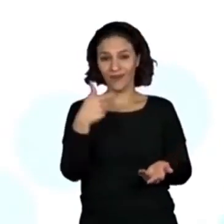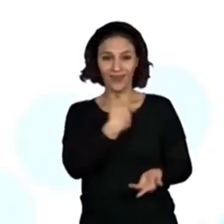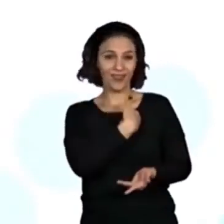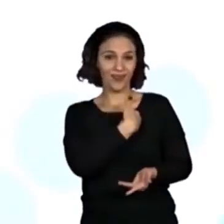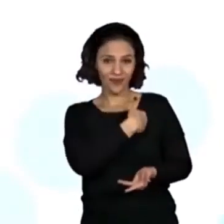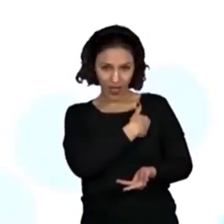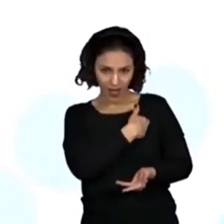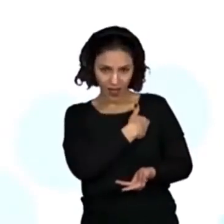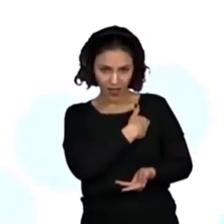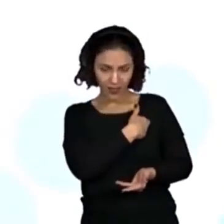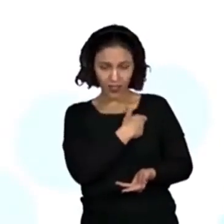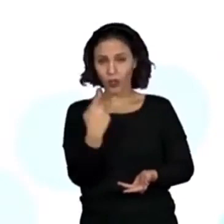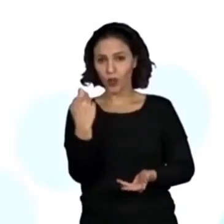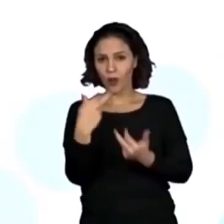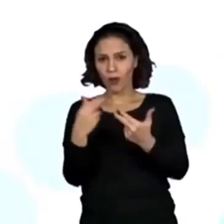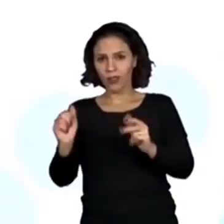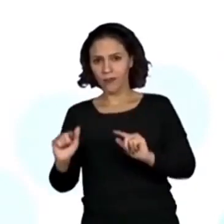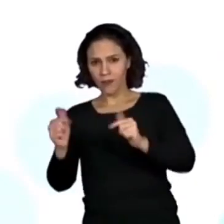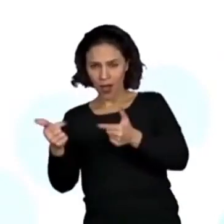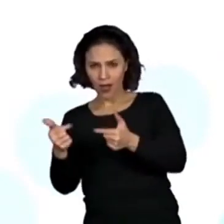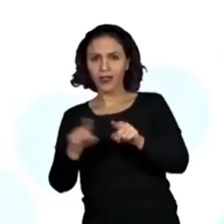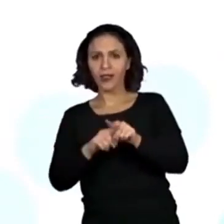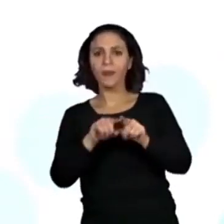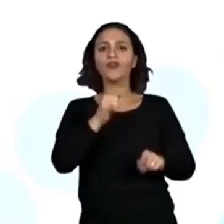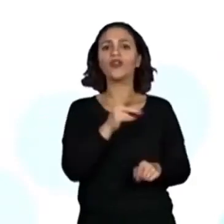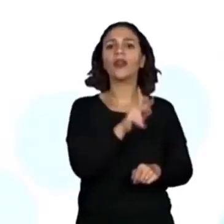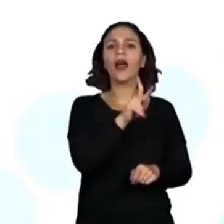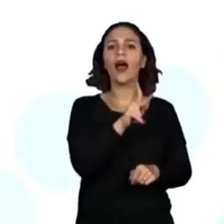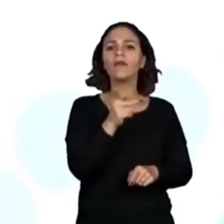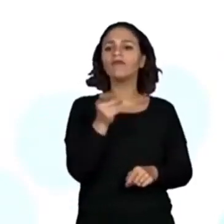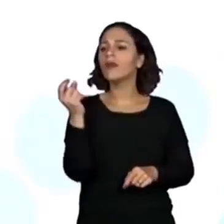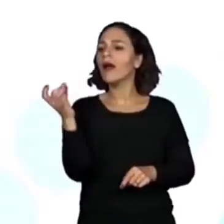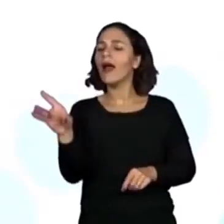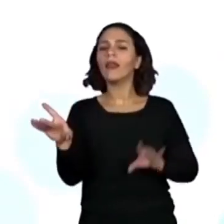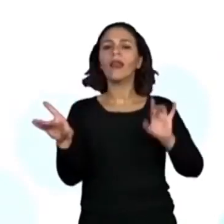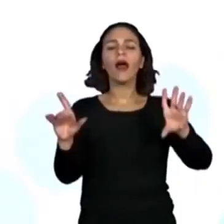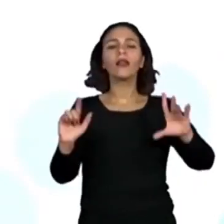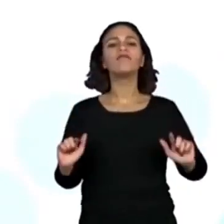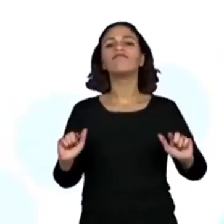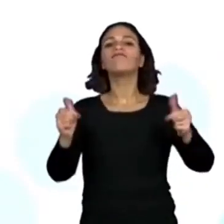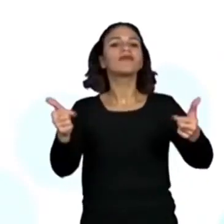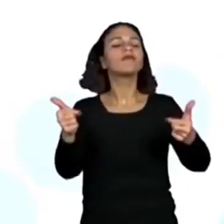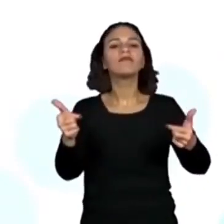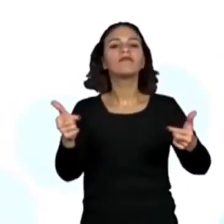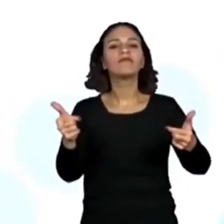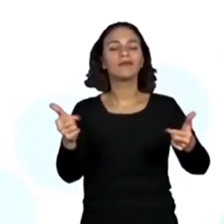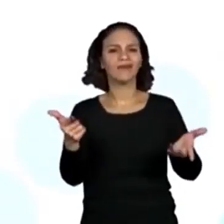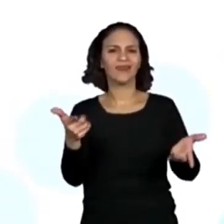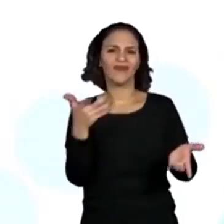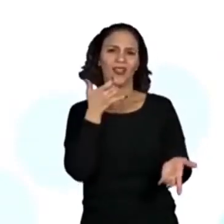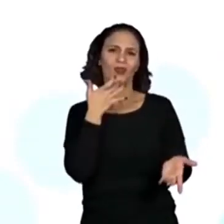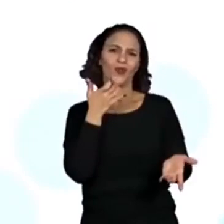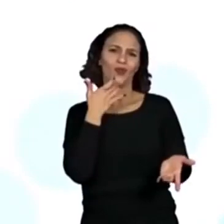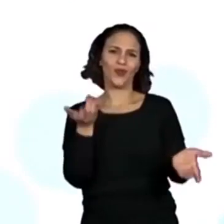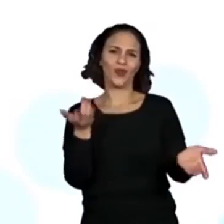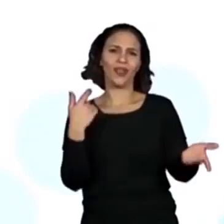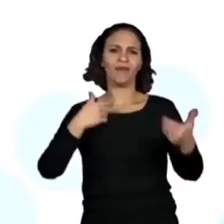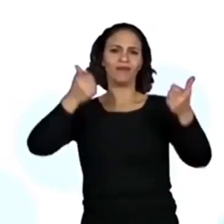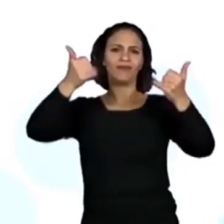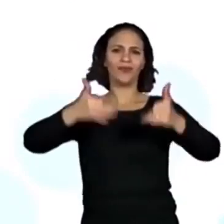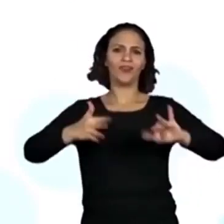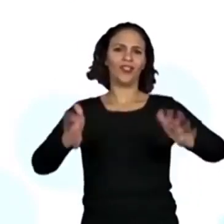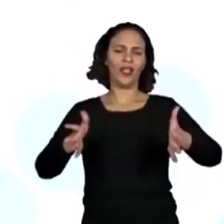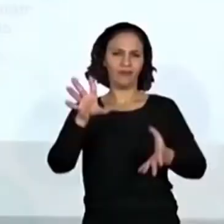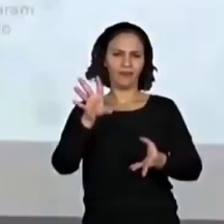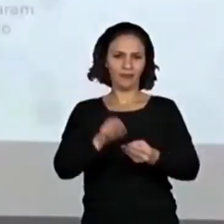Vargas e uma realização de Juscelino Kubitschek. Então, para vocês pensarem um pouco aí, né? Eu acho que está bem fácil, eu acabei de comentar sobre